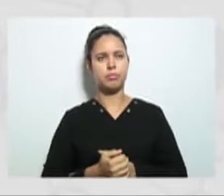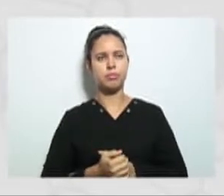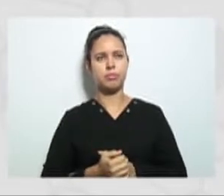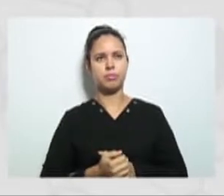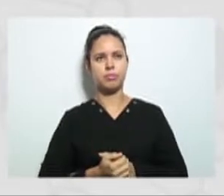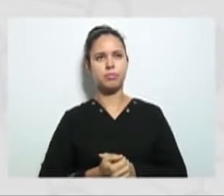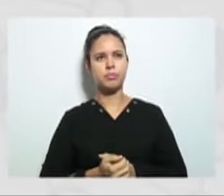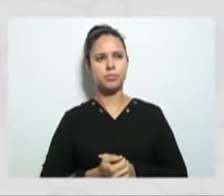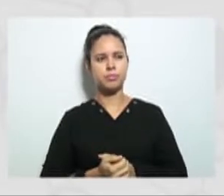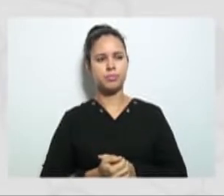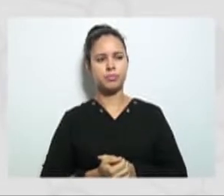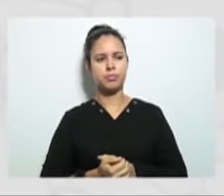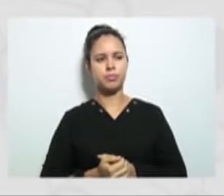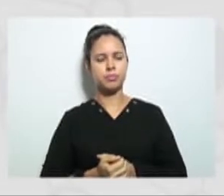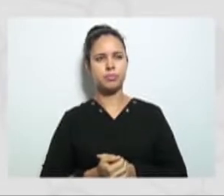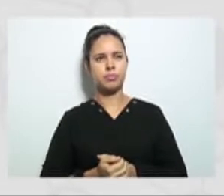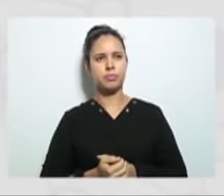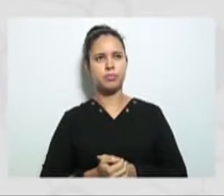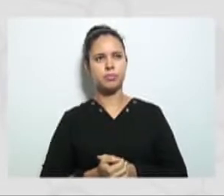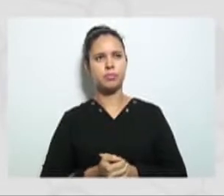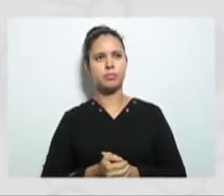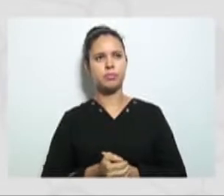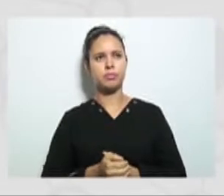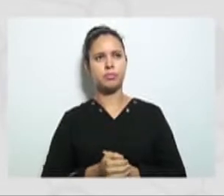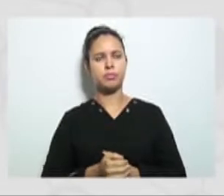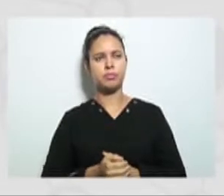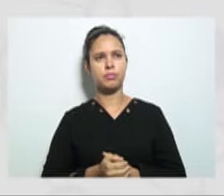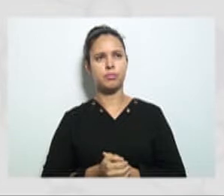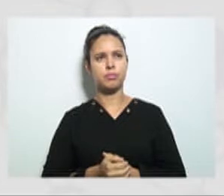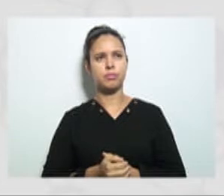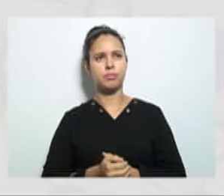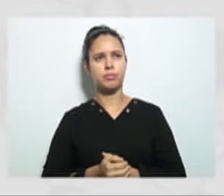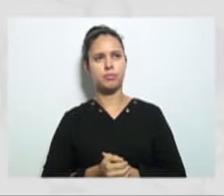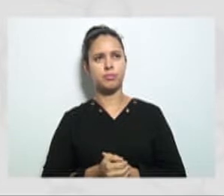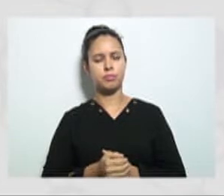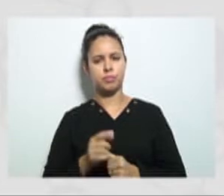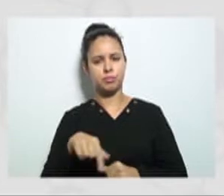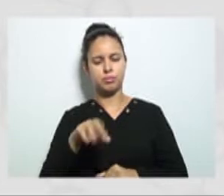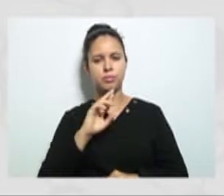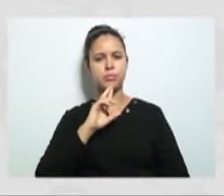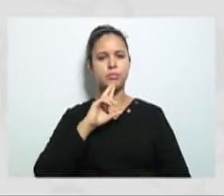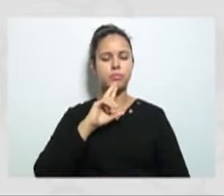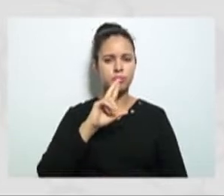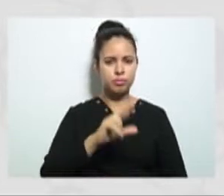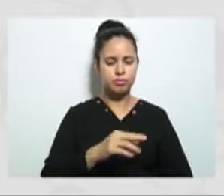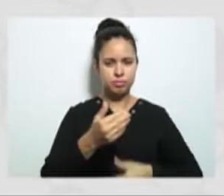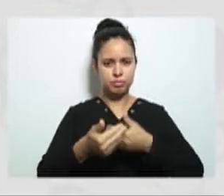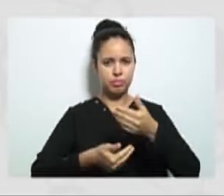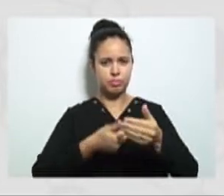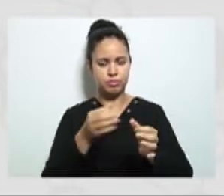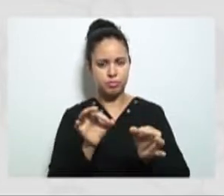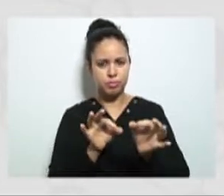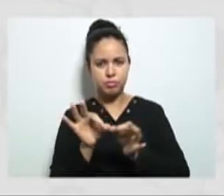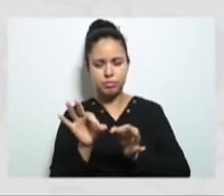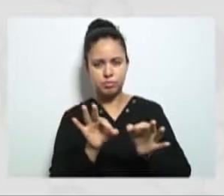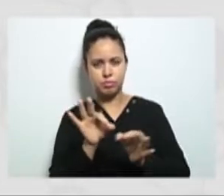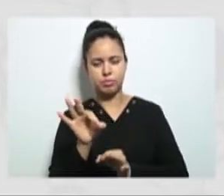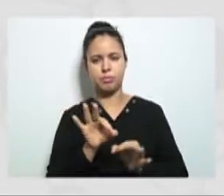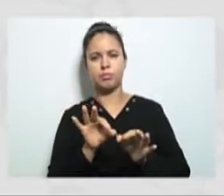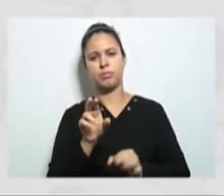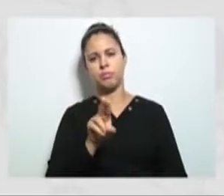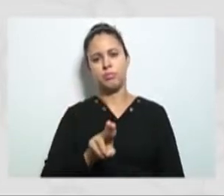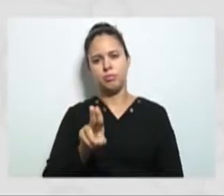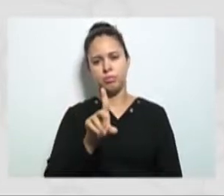desse resultado, desse processamento que tem a informação, ó, é o resultado do processamento da organização e da manipulação de dados,